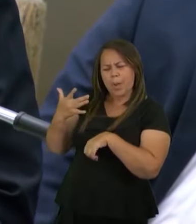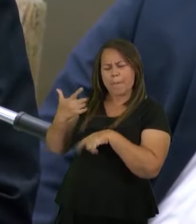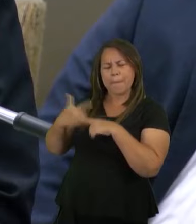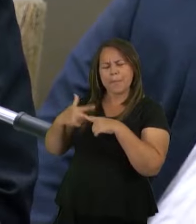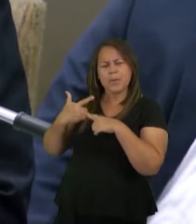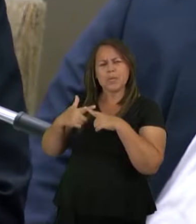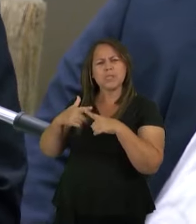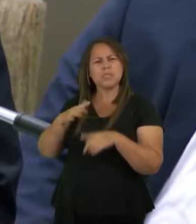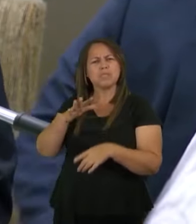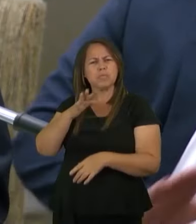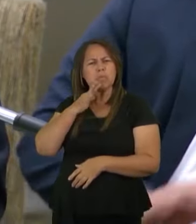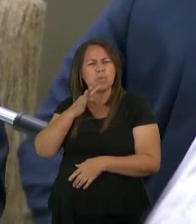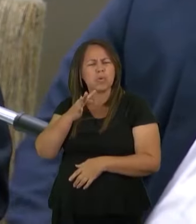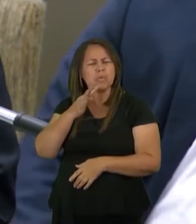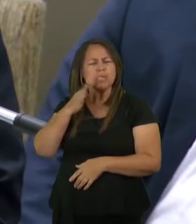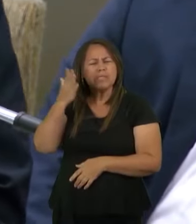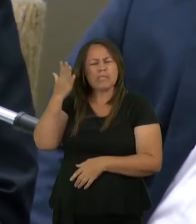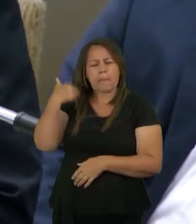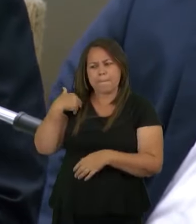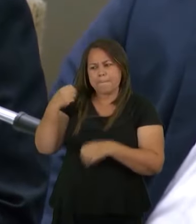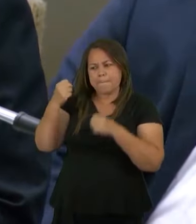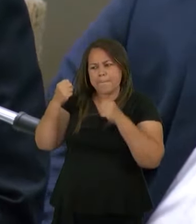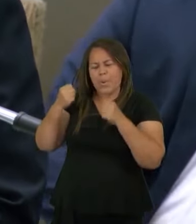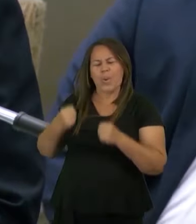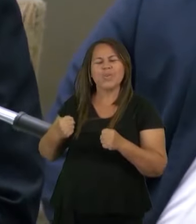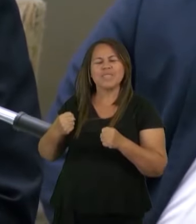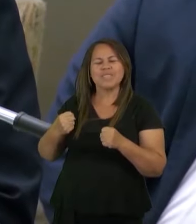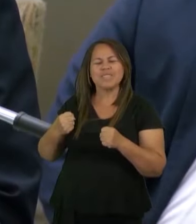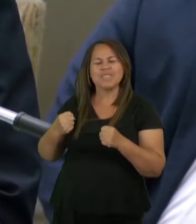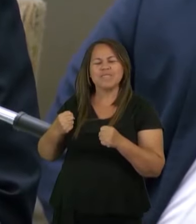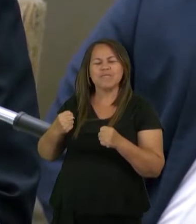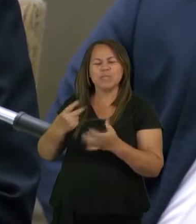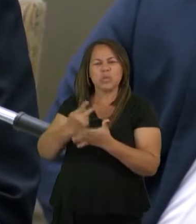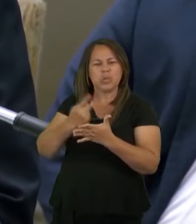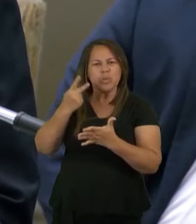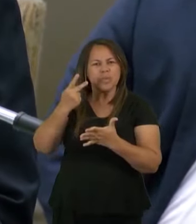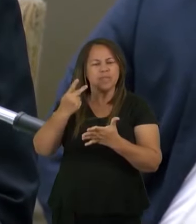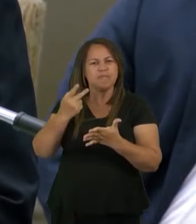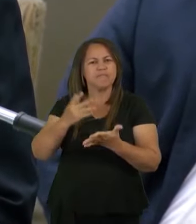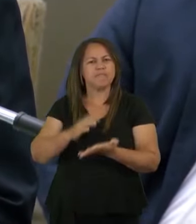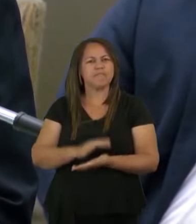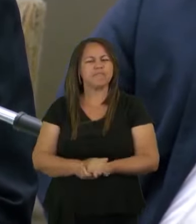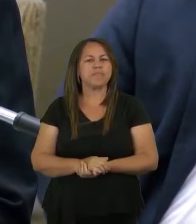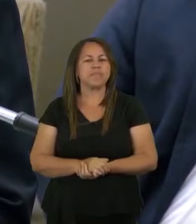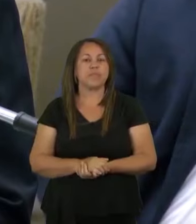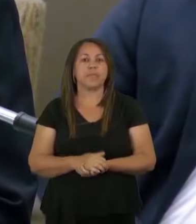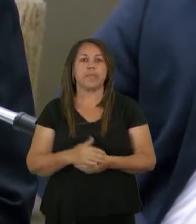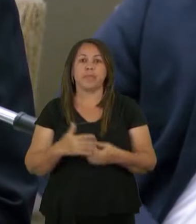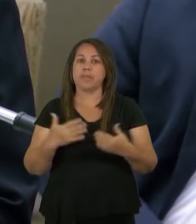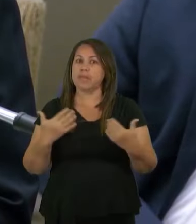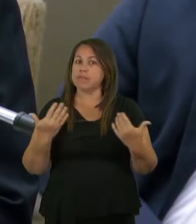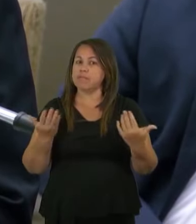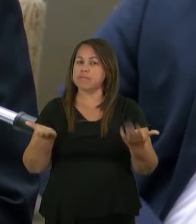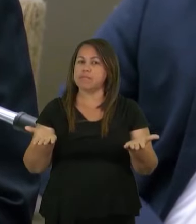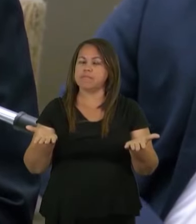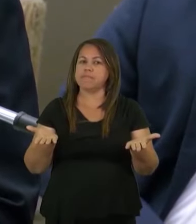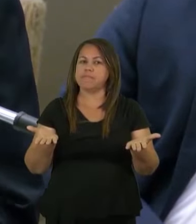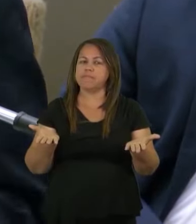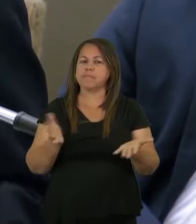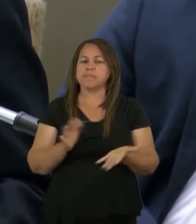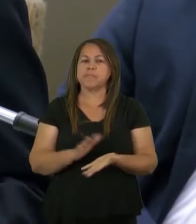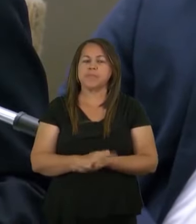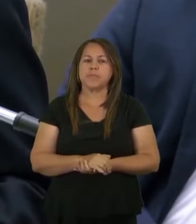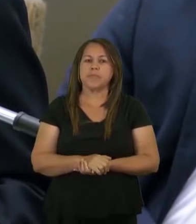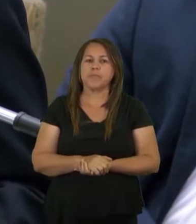bem conheci que de mim saiu virtude. Meus amados irmãos,